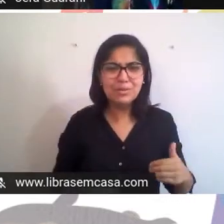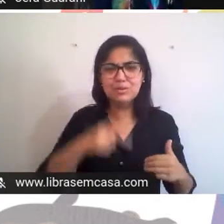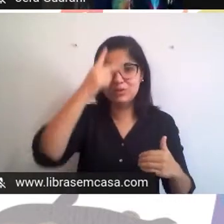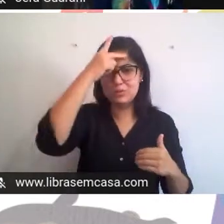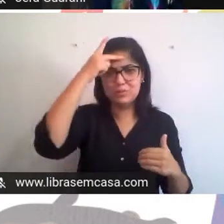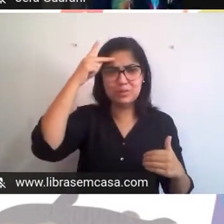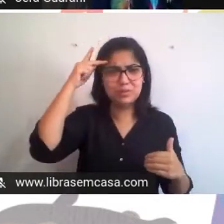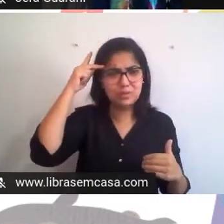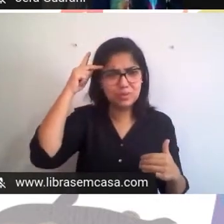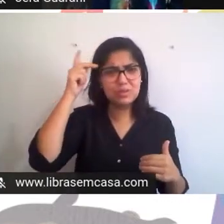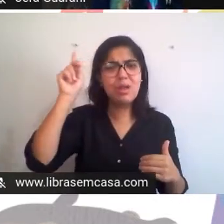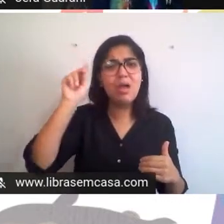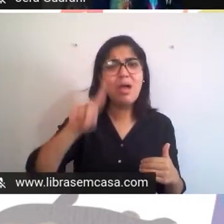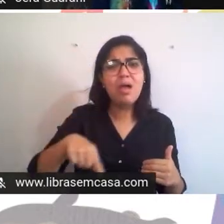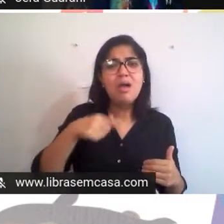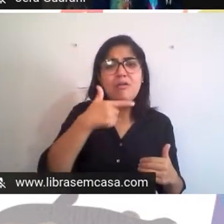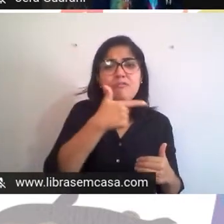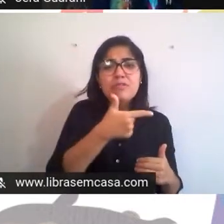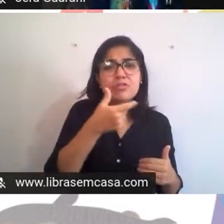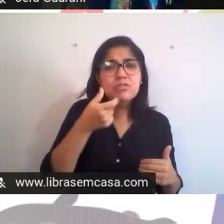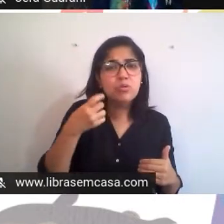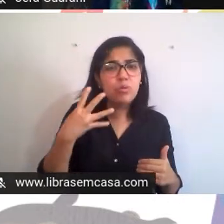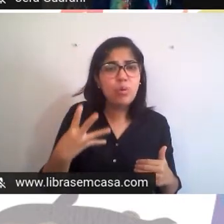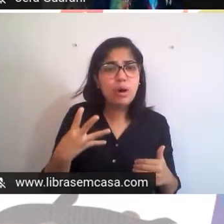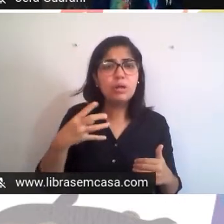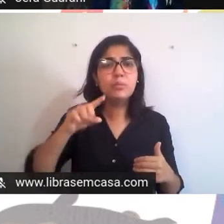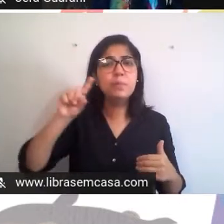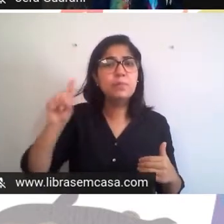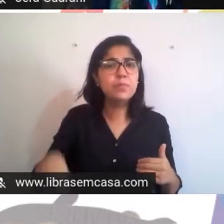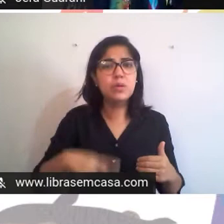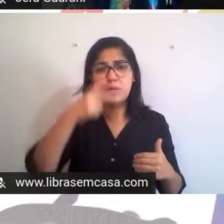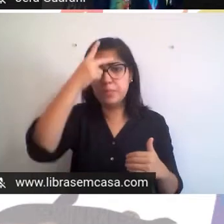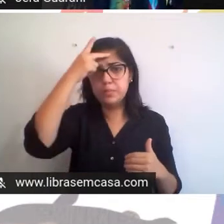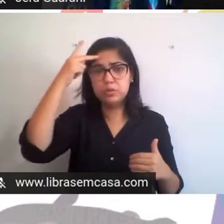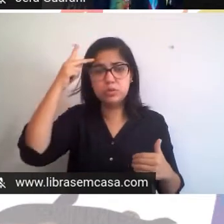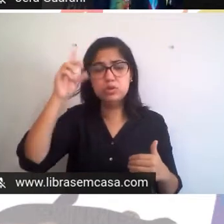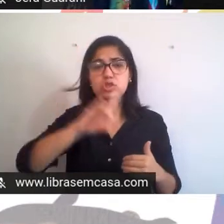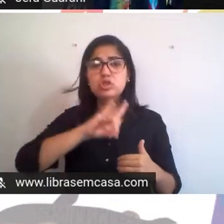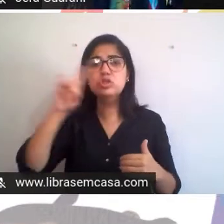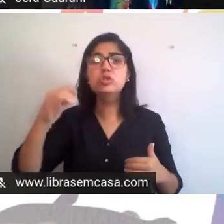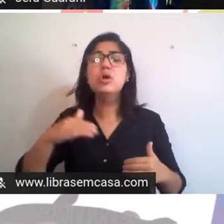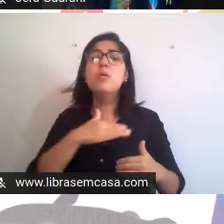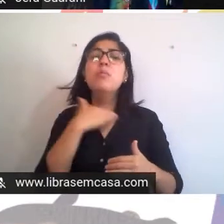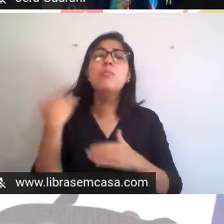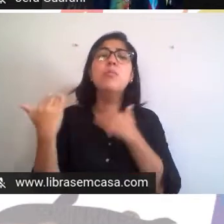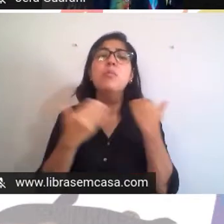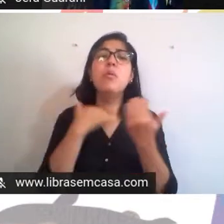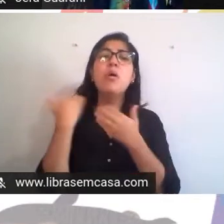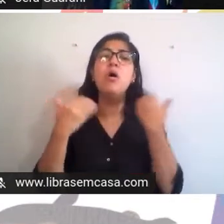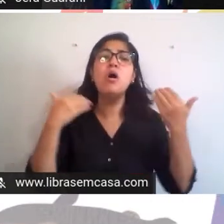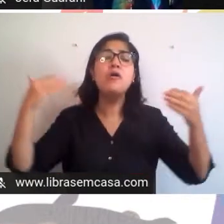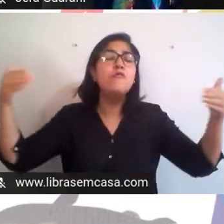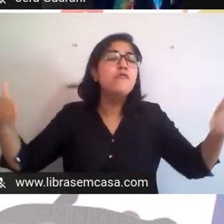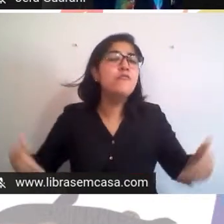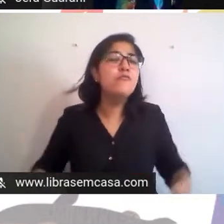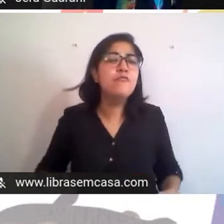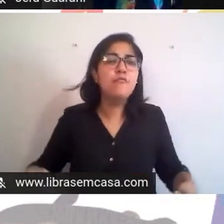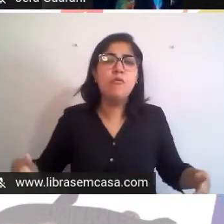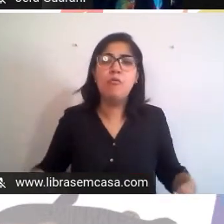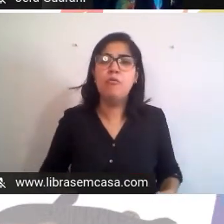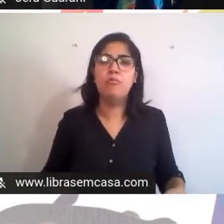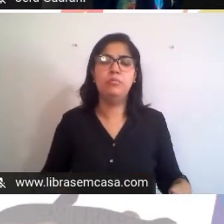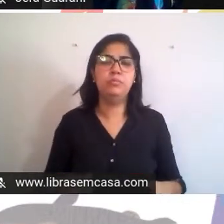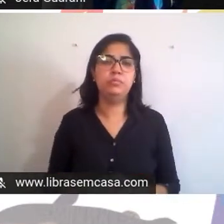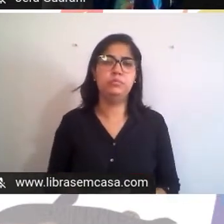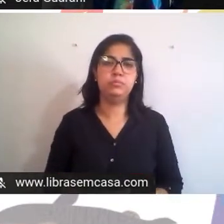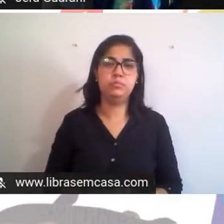mil pessoas por dia. Que o mundo, o planeta, os laboratórios, os governos